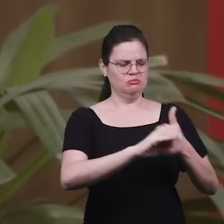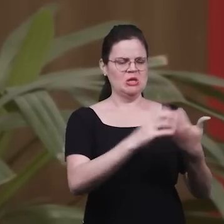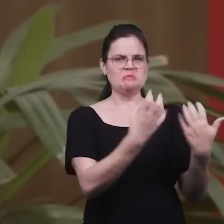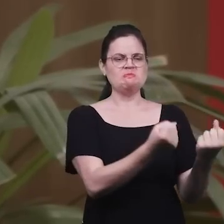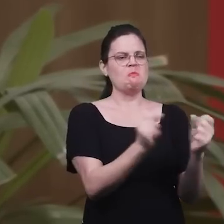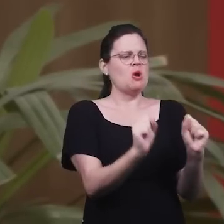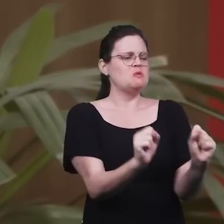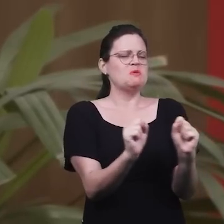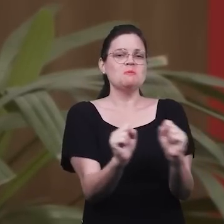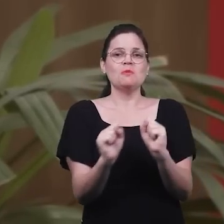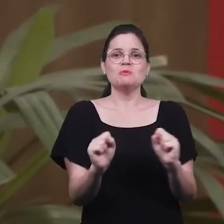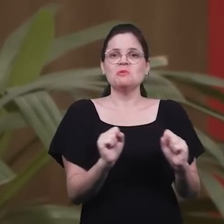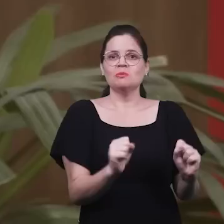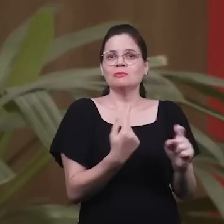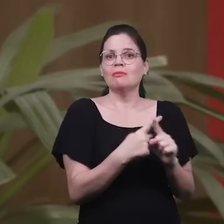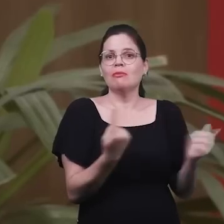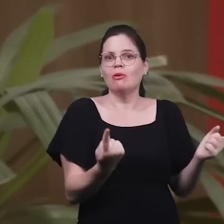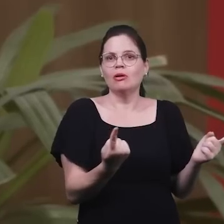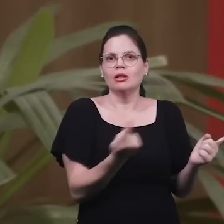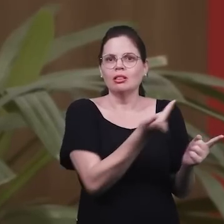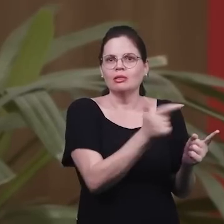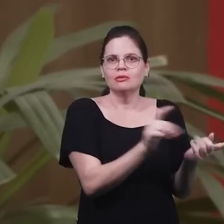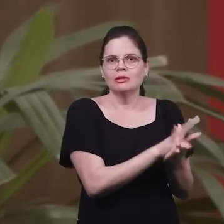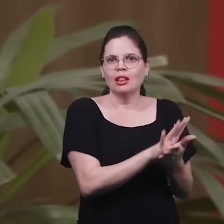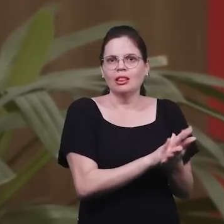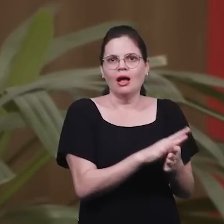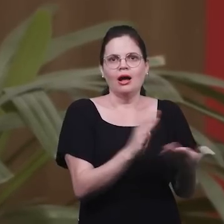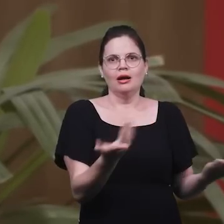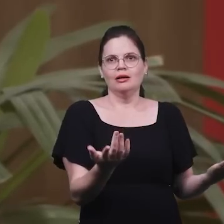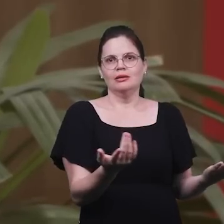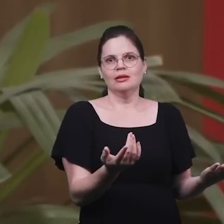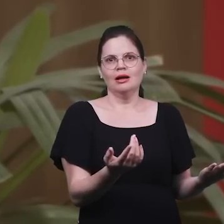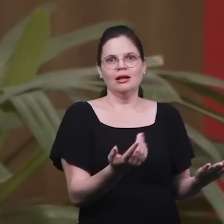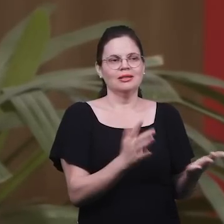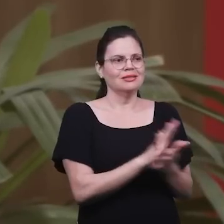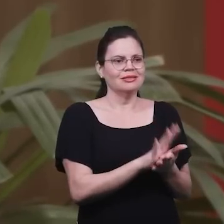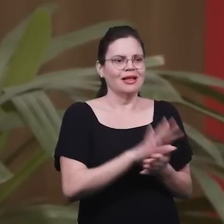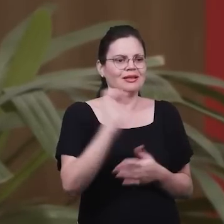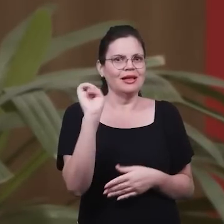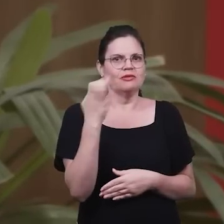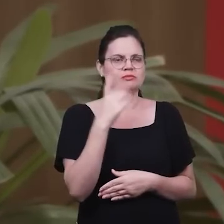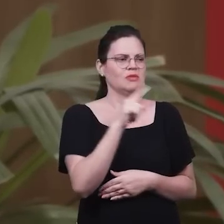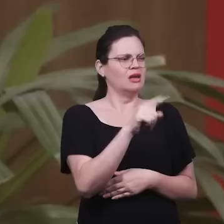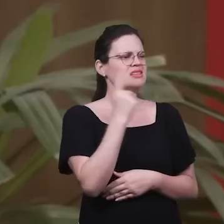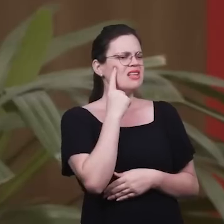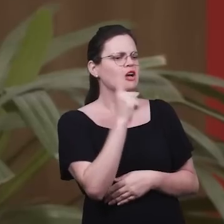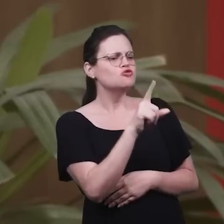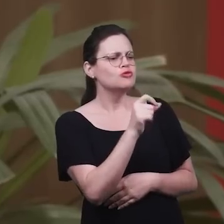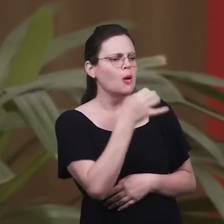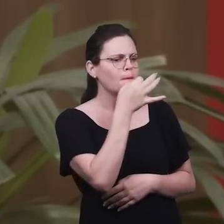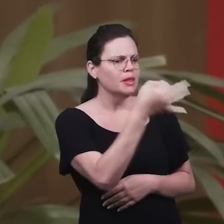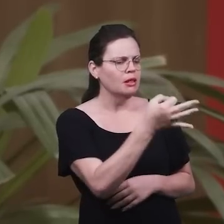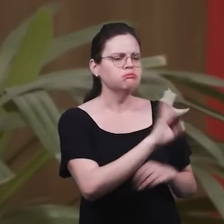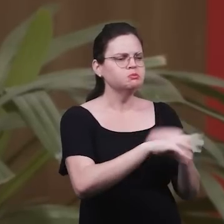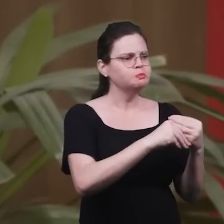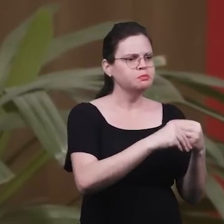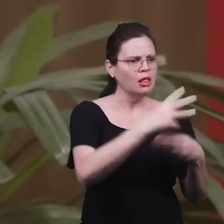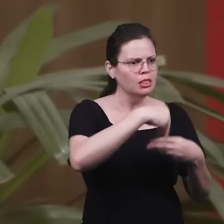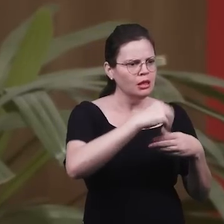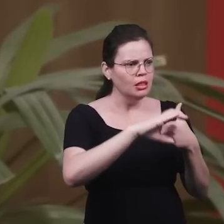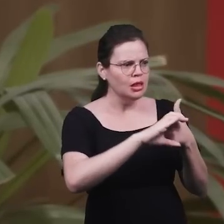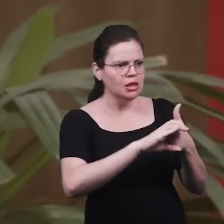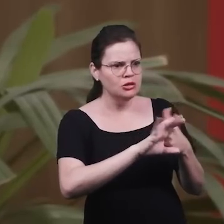por quê? Porque ele não é completo. Então, hoje o homem acrescenta uma coisa, amanhã o homem acha uma outra questão, ele traz